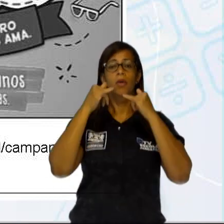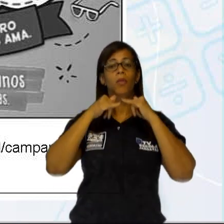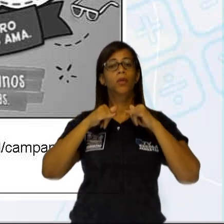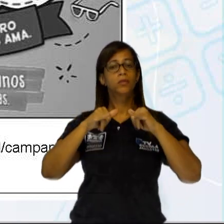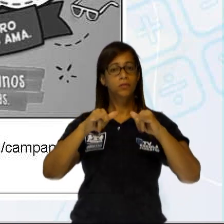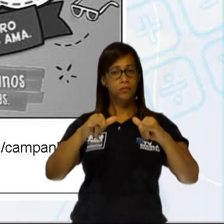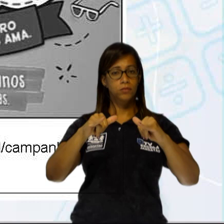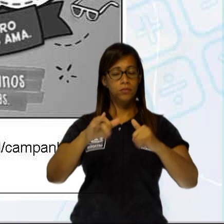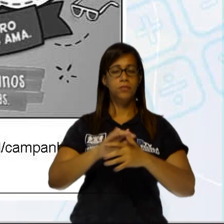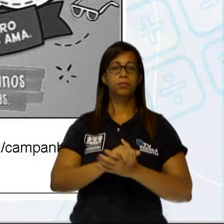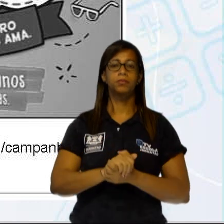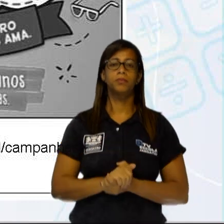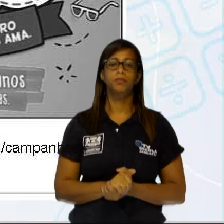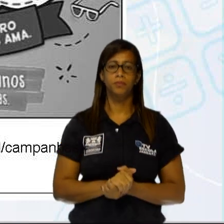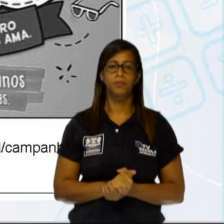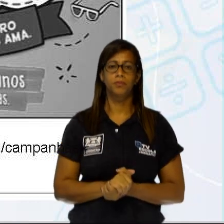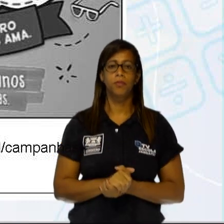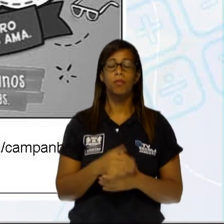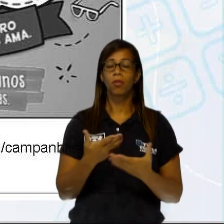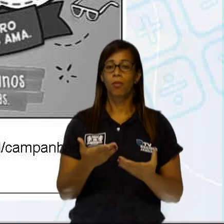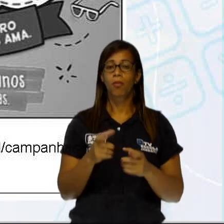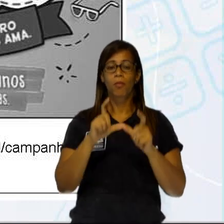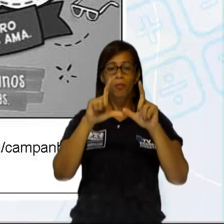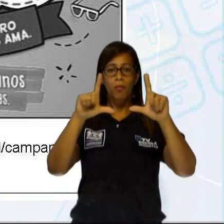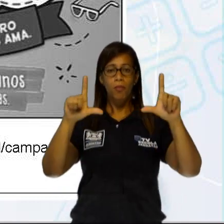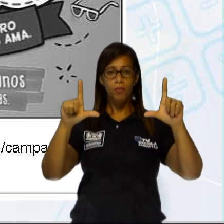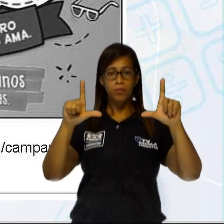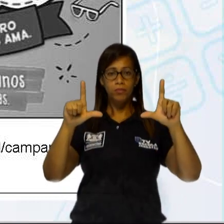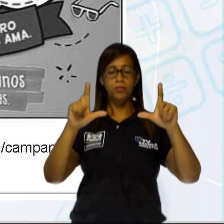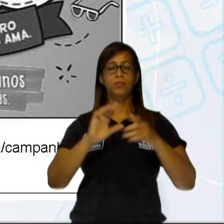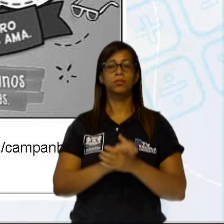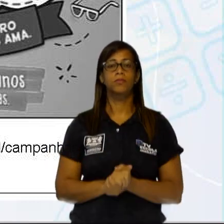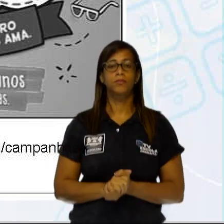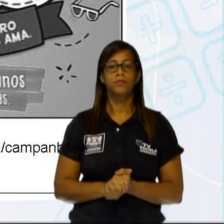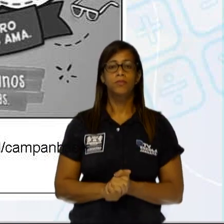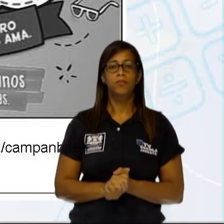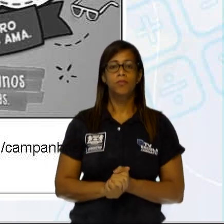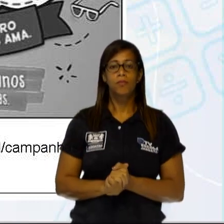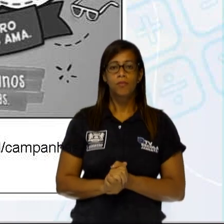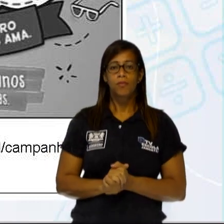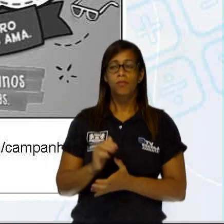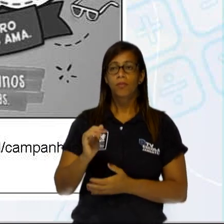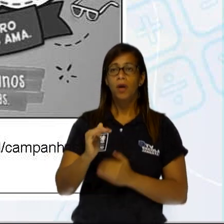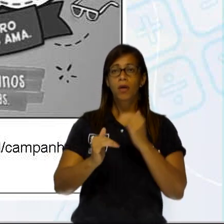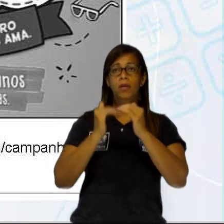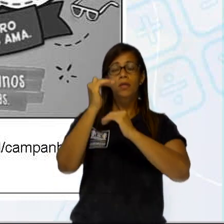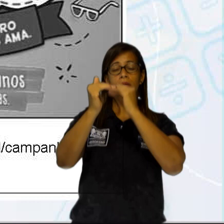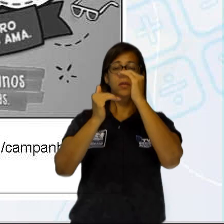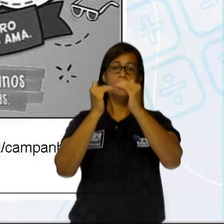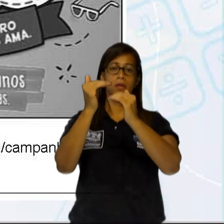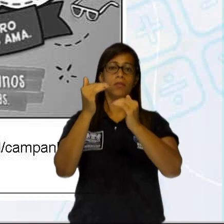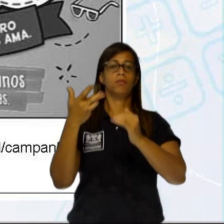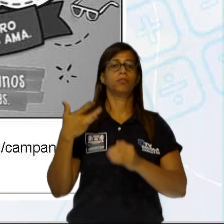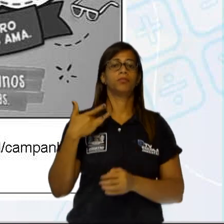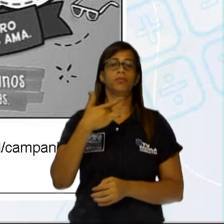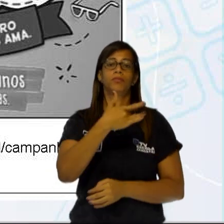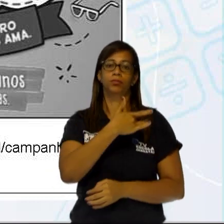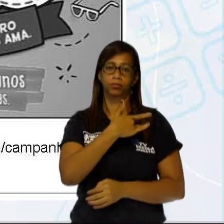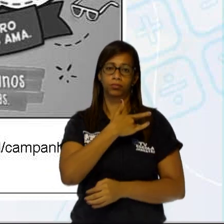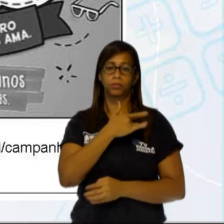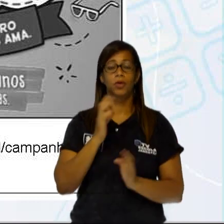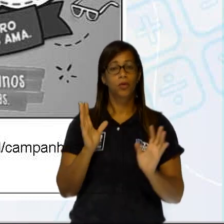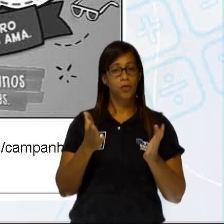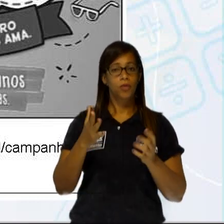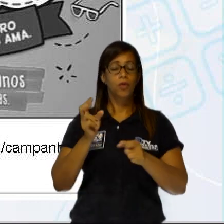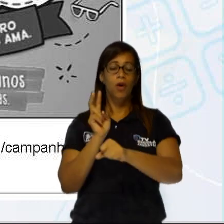publicitário. Temos aí uma propaganda. Para ela crescer saudável amanhã, eu dou toda a proteção hoje. Seria aí a fala da mãe,